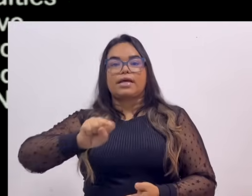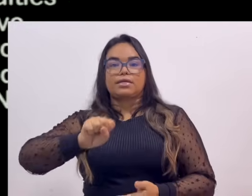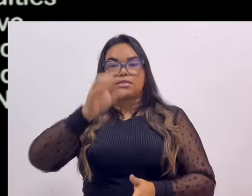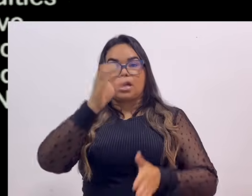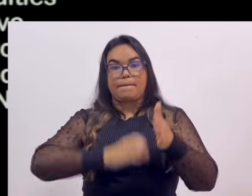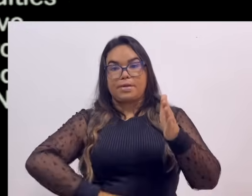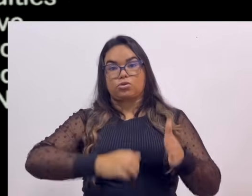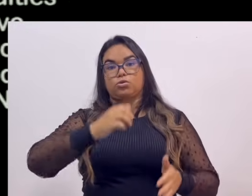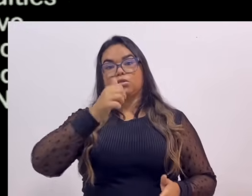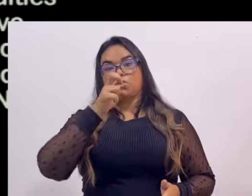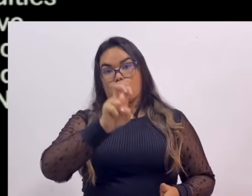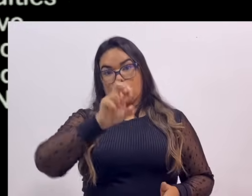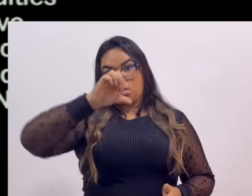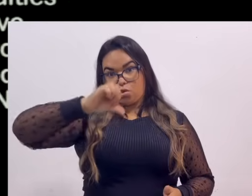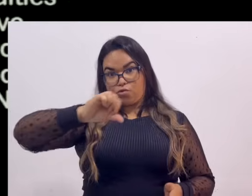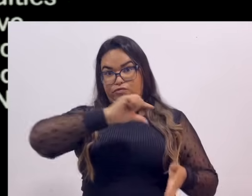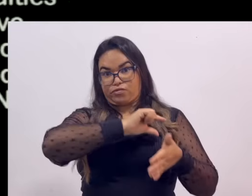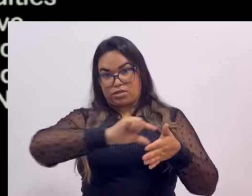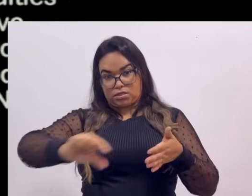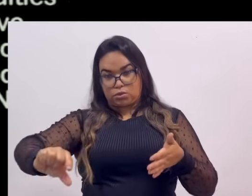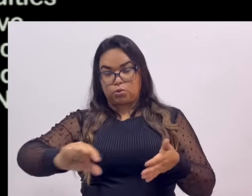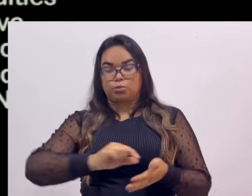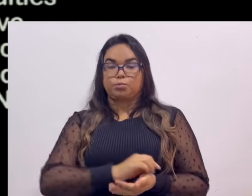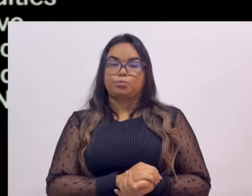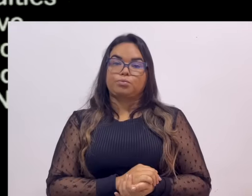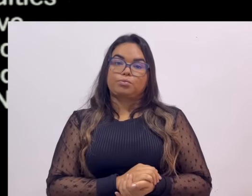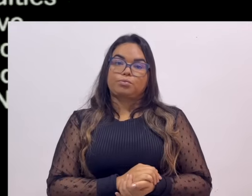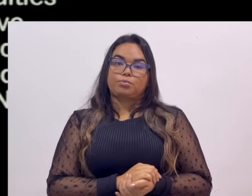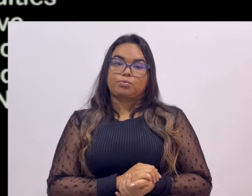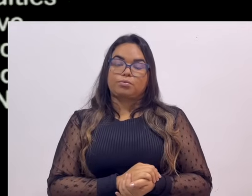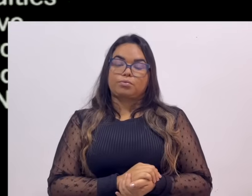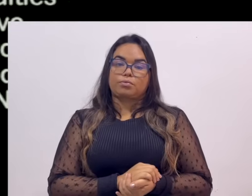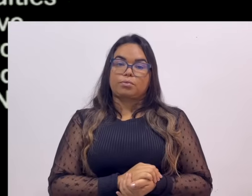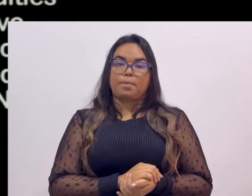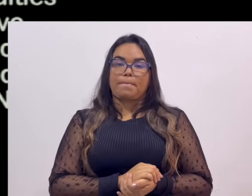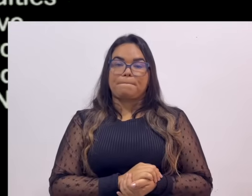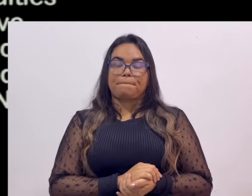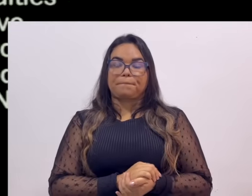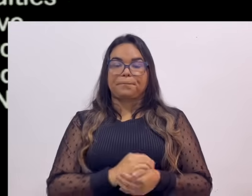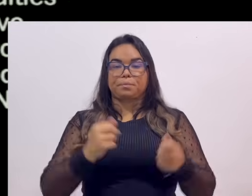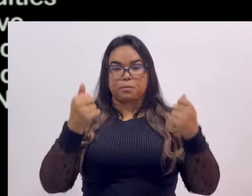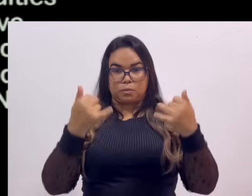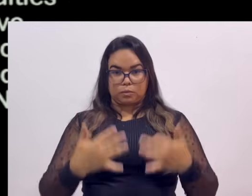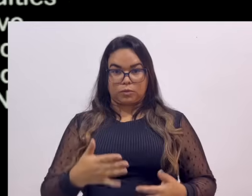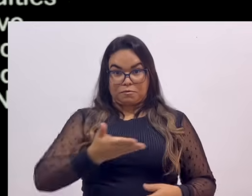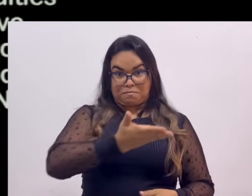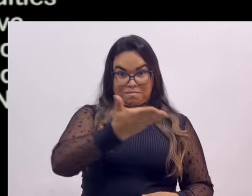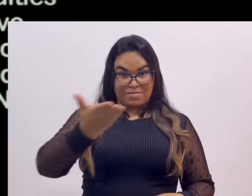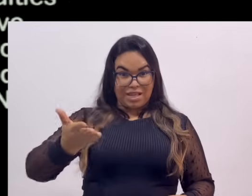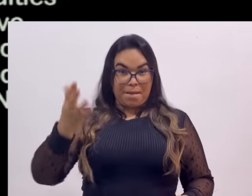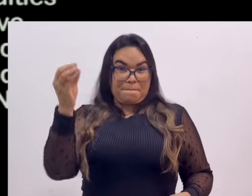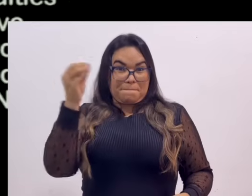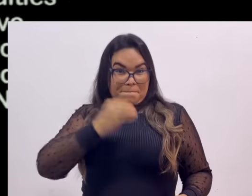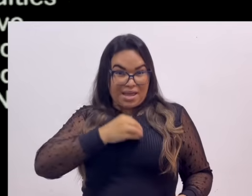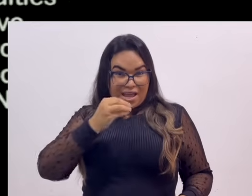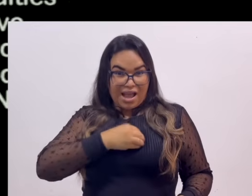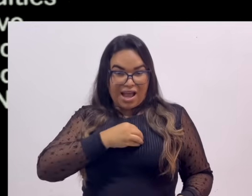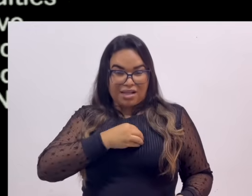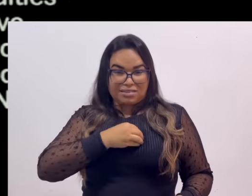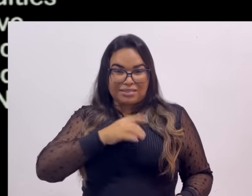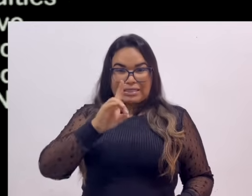59, versículo 2. As vossas iniquidades, ou seja, os vossos pecados,